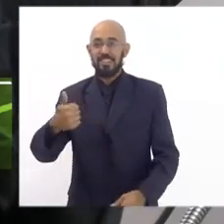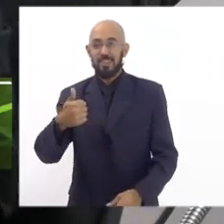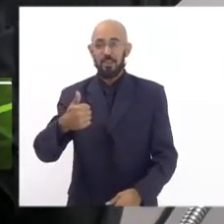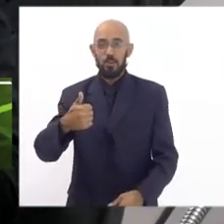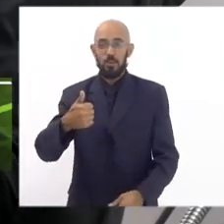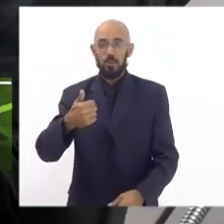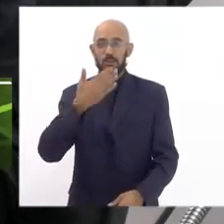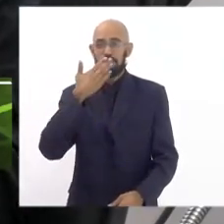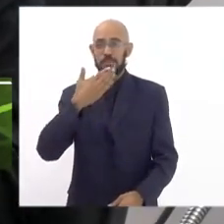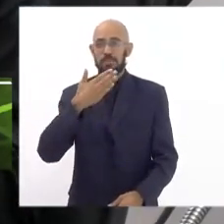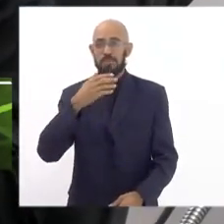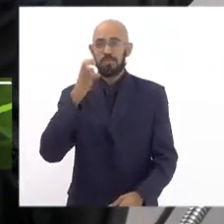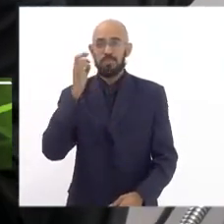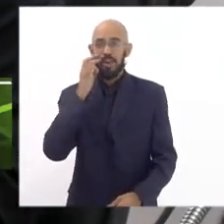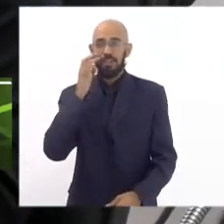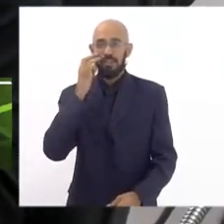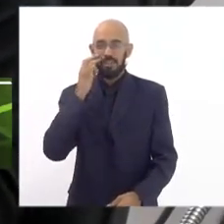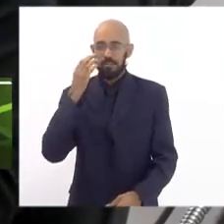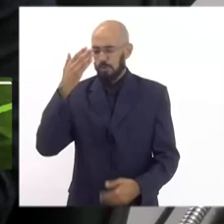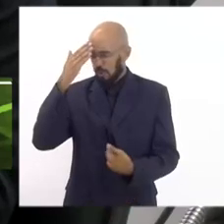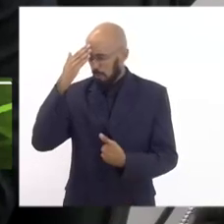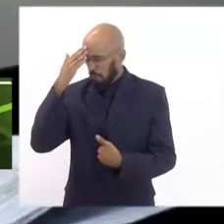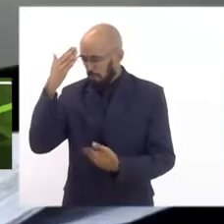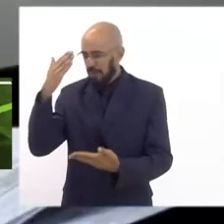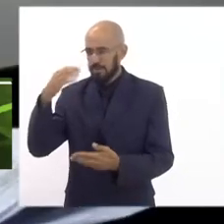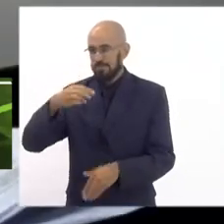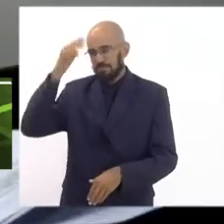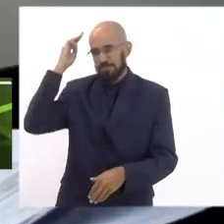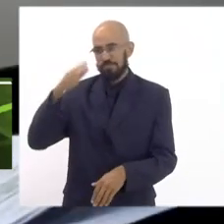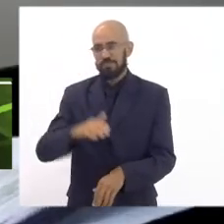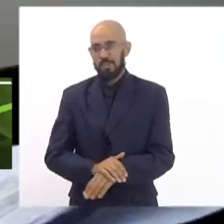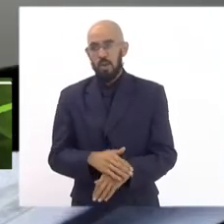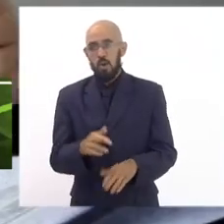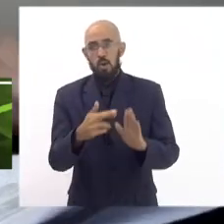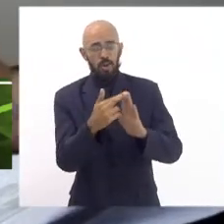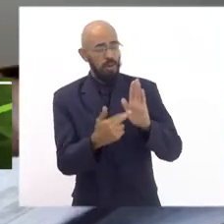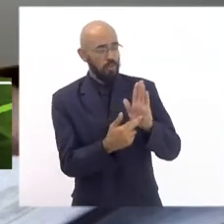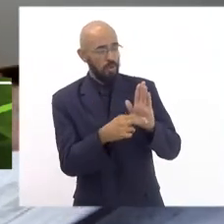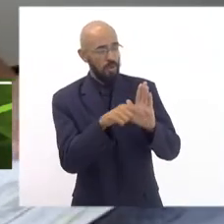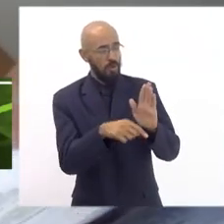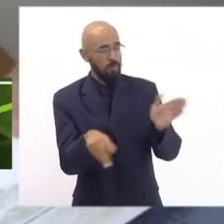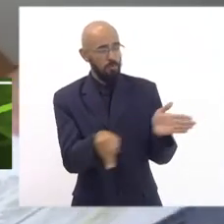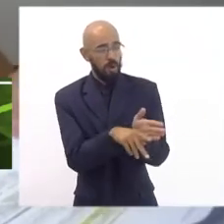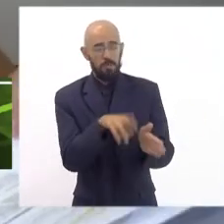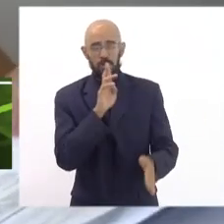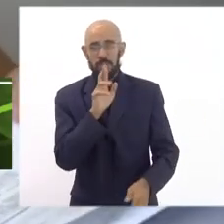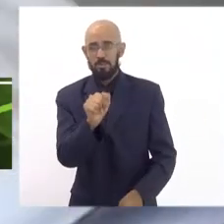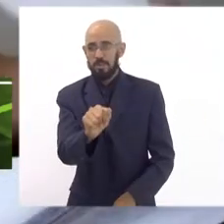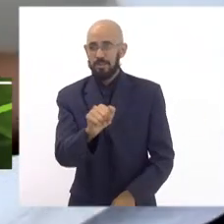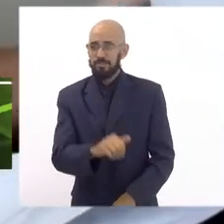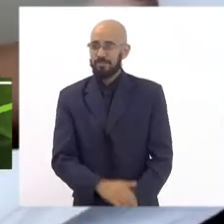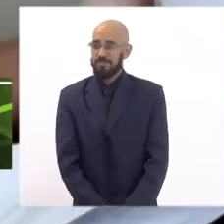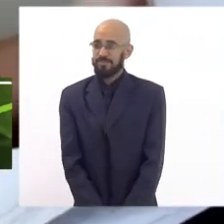deputado Valdec. Obrigado. O relator é o próprio Rodrigo Amorim.